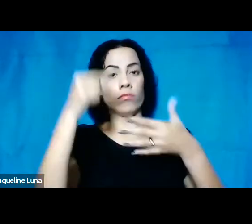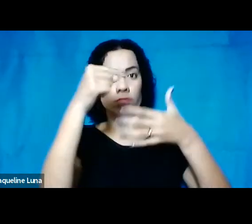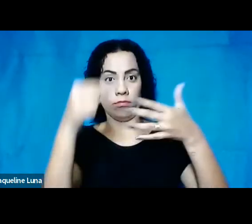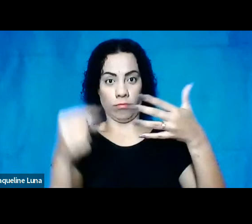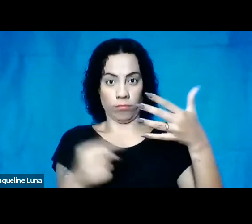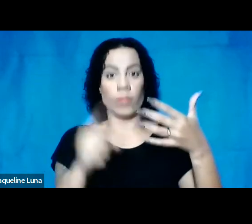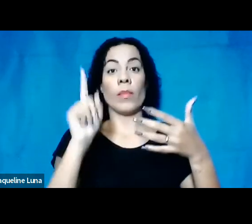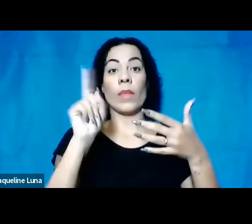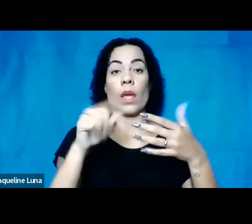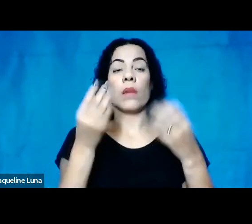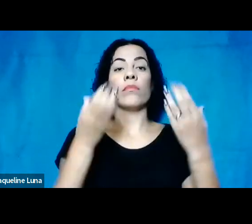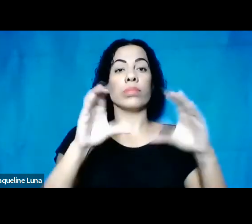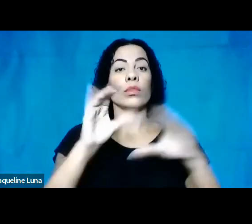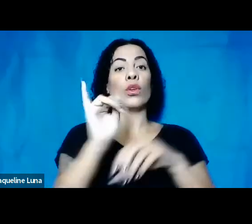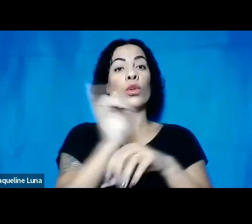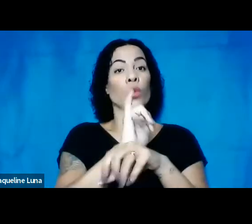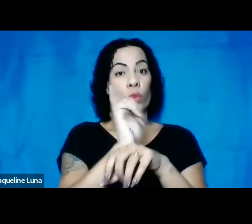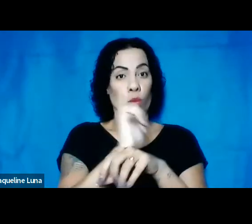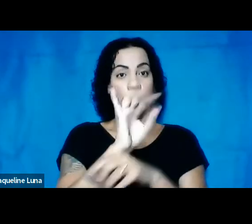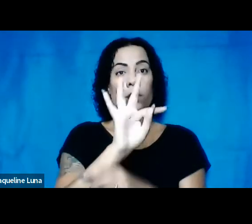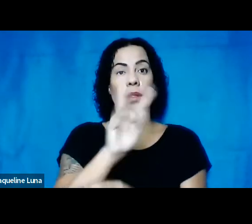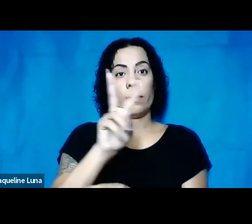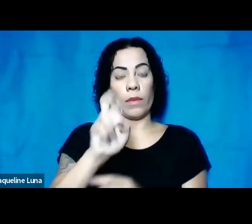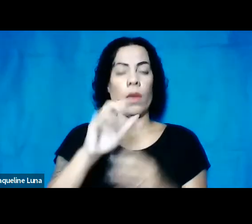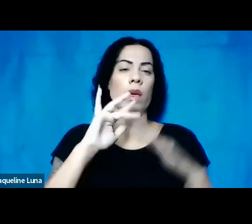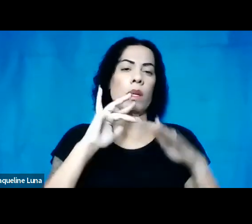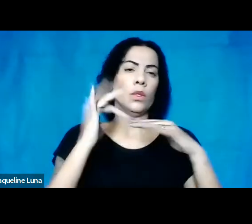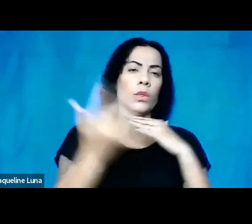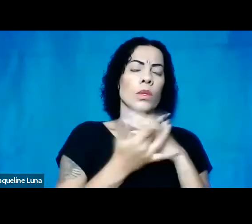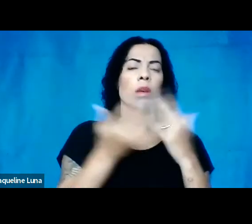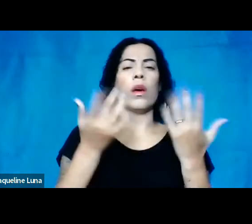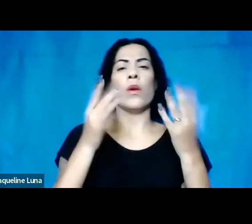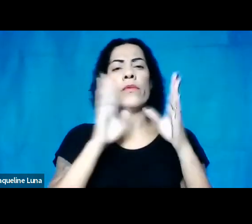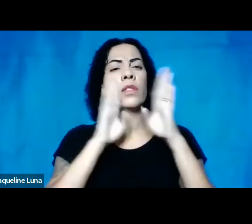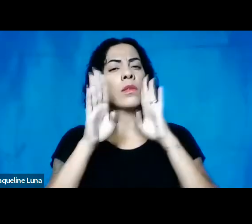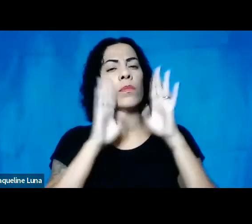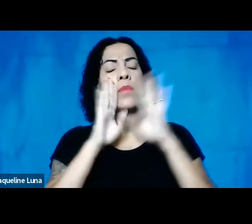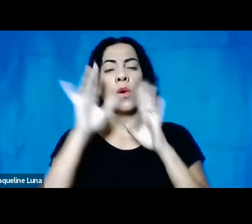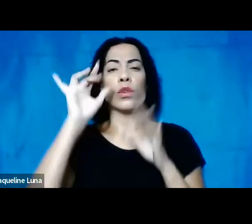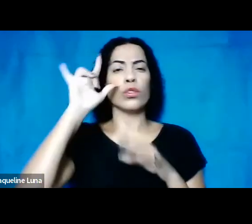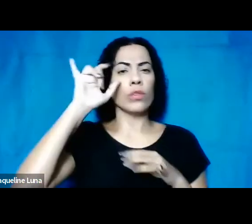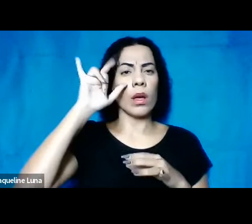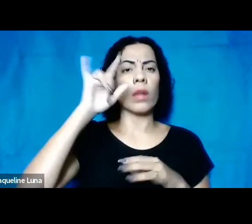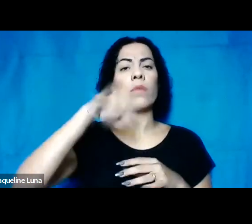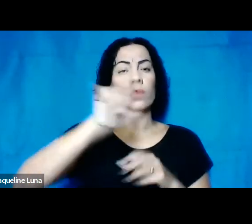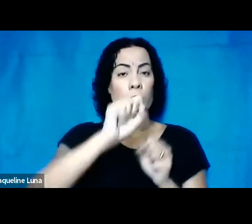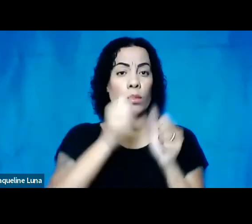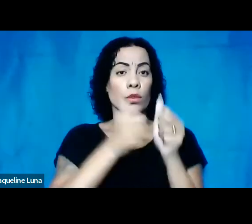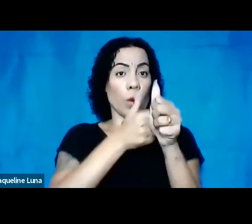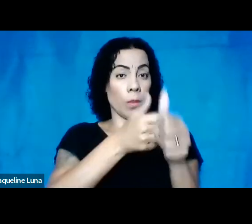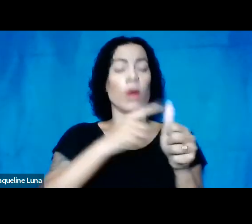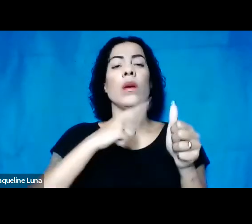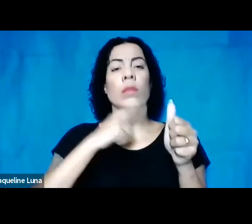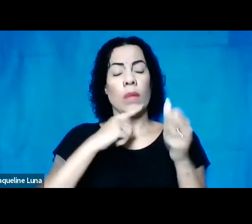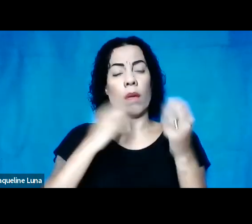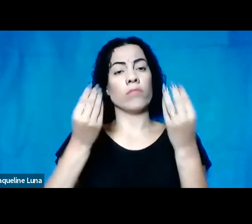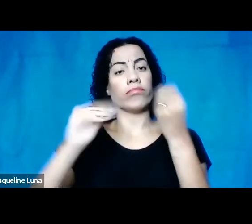da TVE, nas redes sociais, no Facebook, no Instagram, vocês podem acompanhar e ver esses conteúdos da TVE